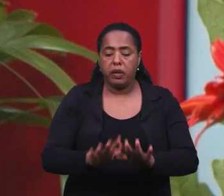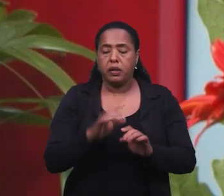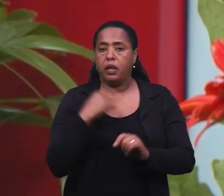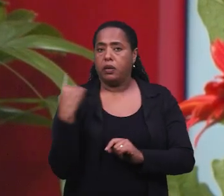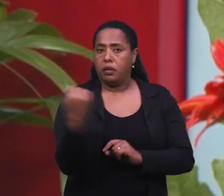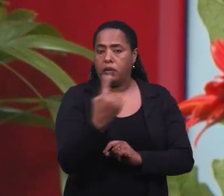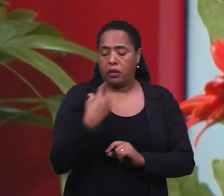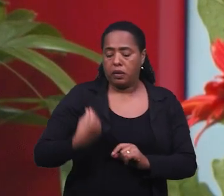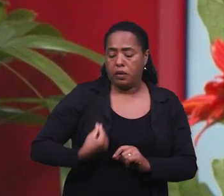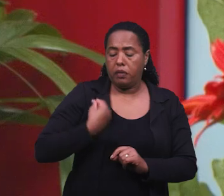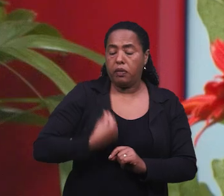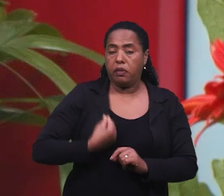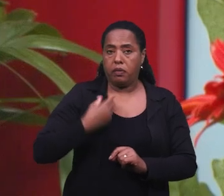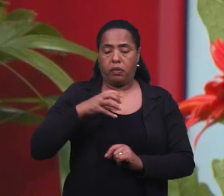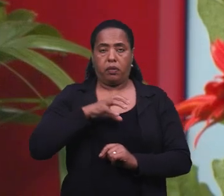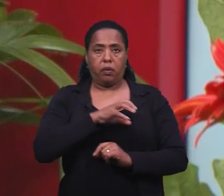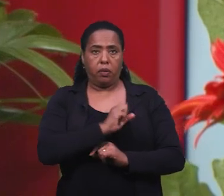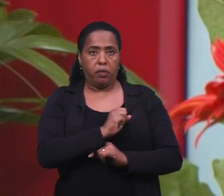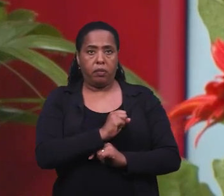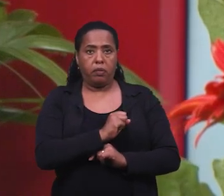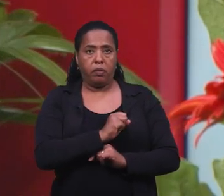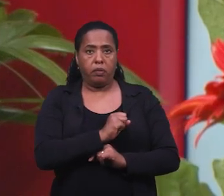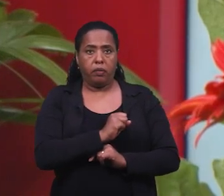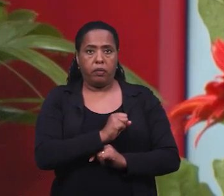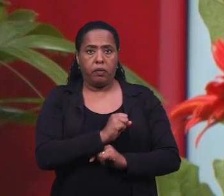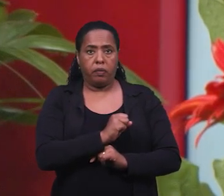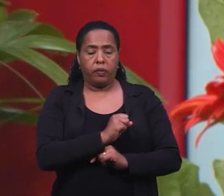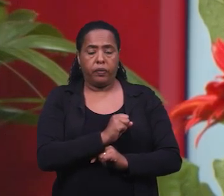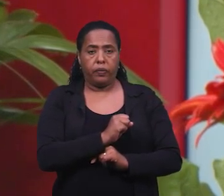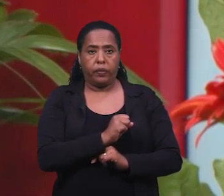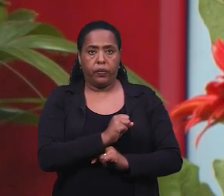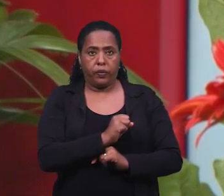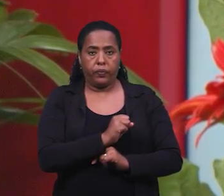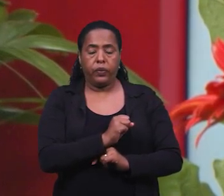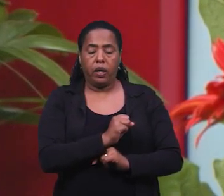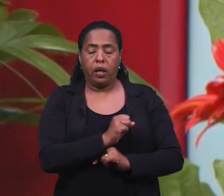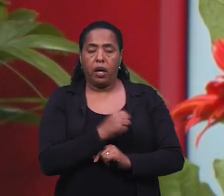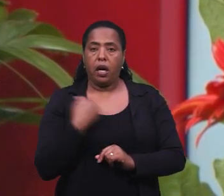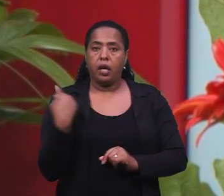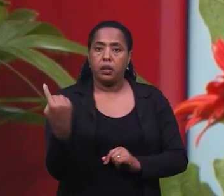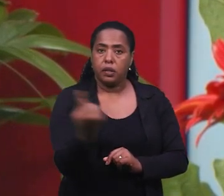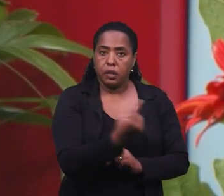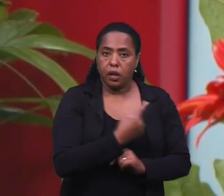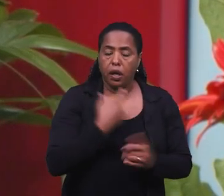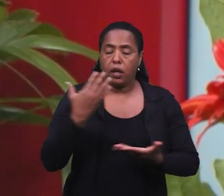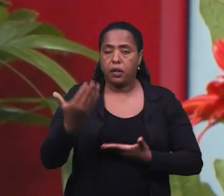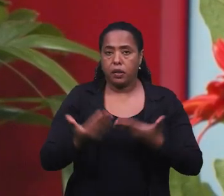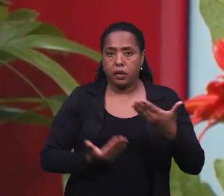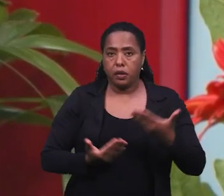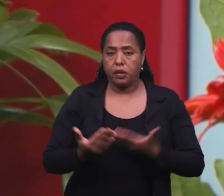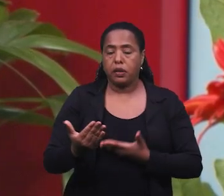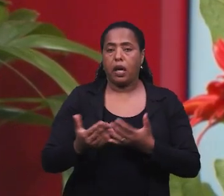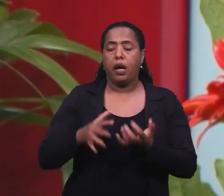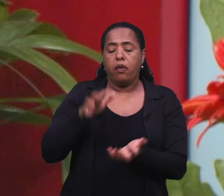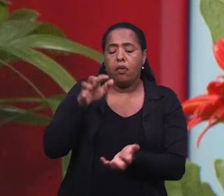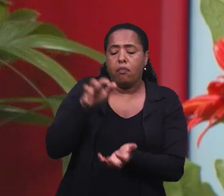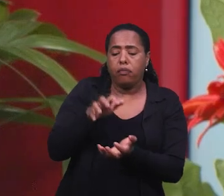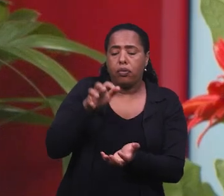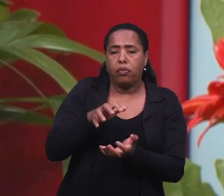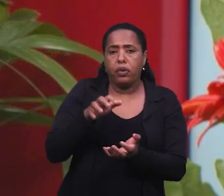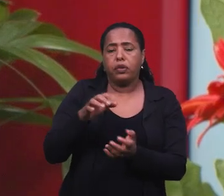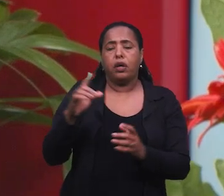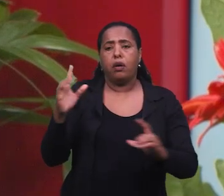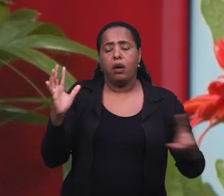tem alguns irmãos, servos do Senhor, às vezes impossibilitados de estarem no culto diário, na